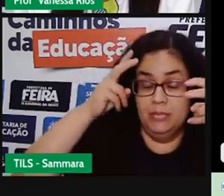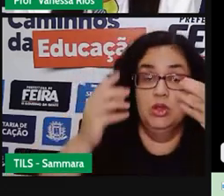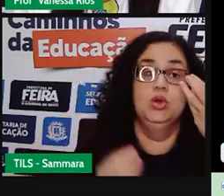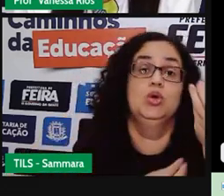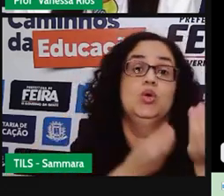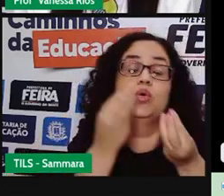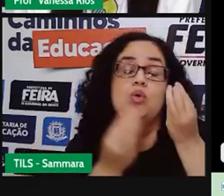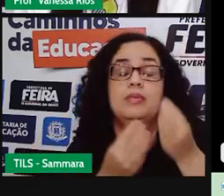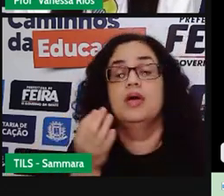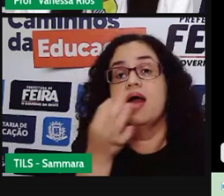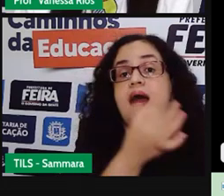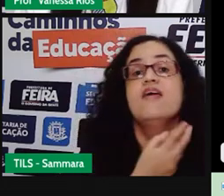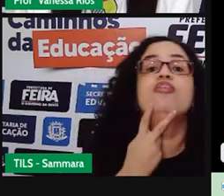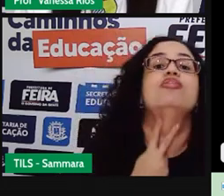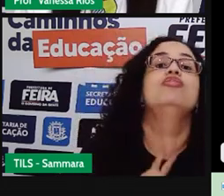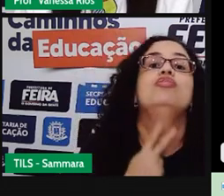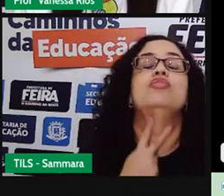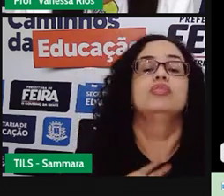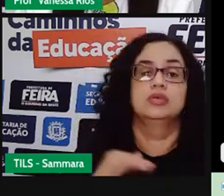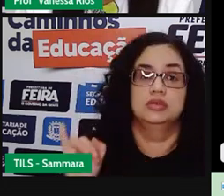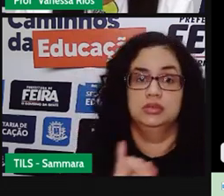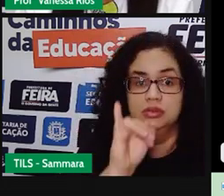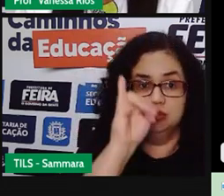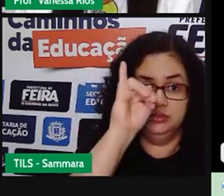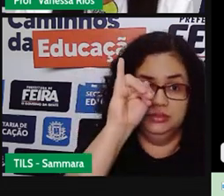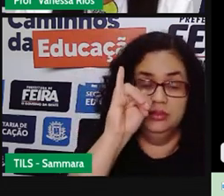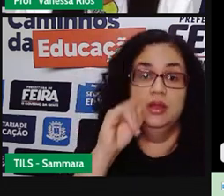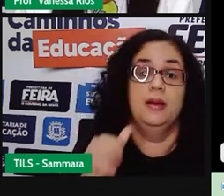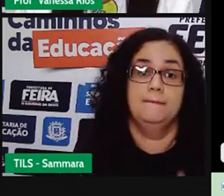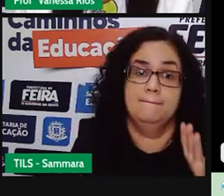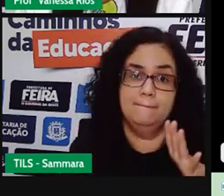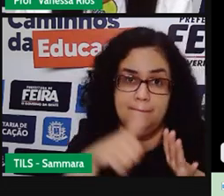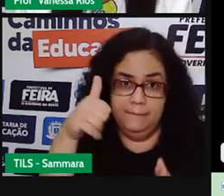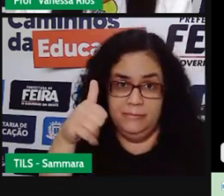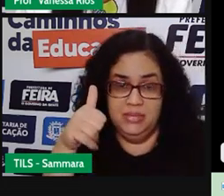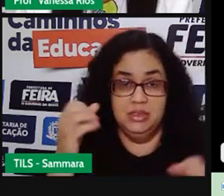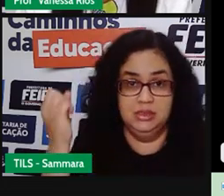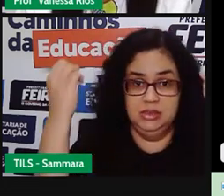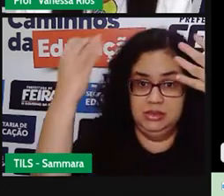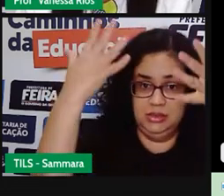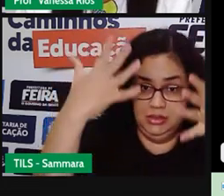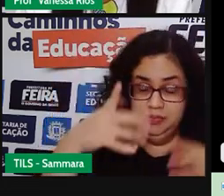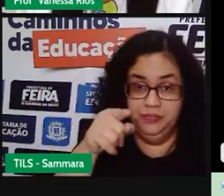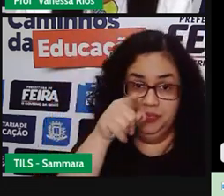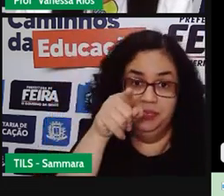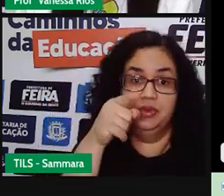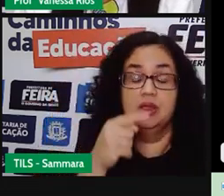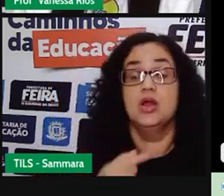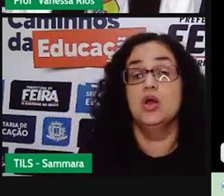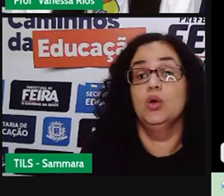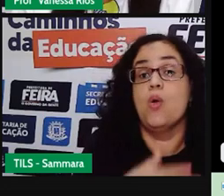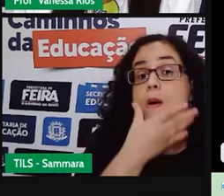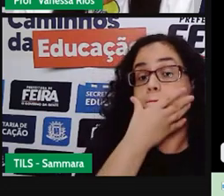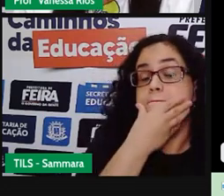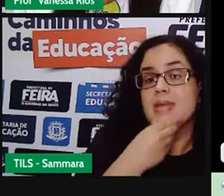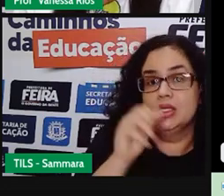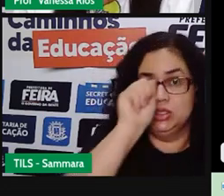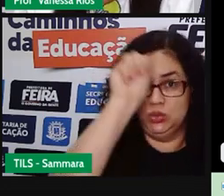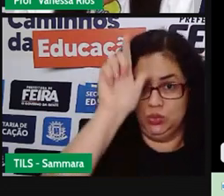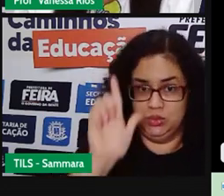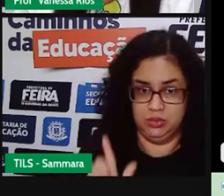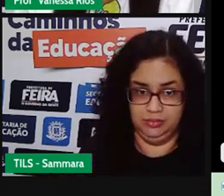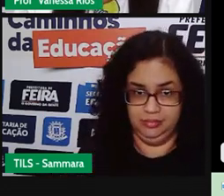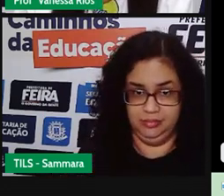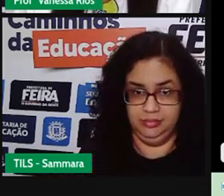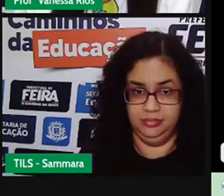Cecília Meireles, se chama O Menino Azul. Acompanhe a leitura aí junto comigo. O menino